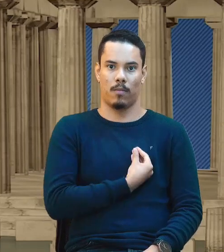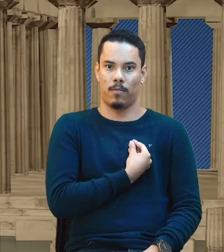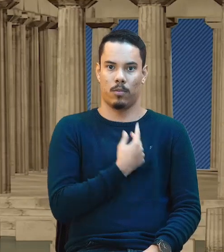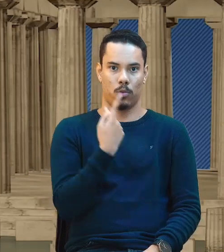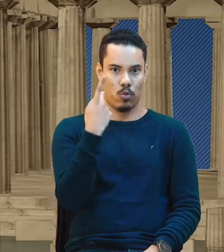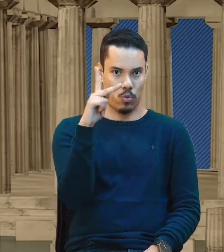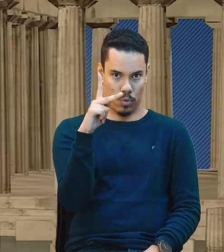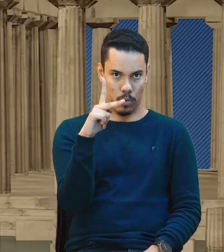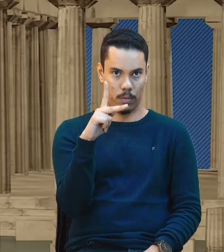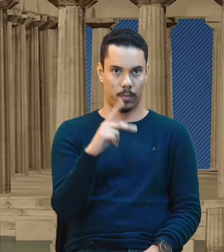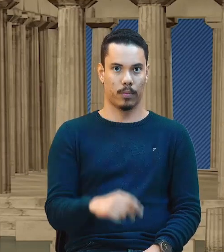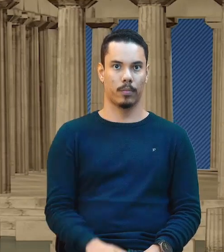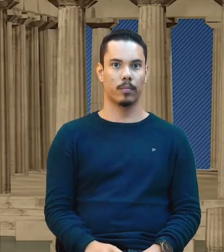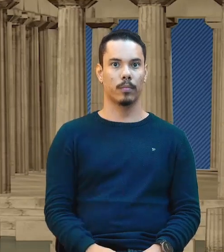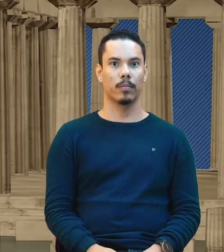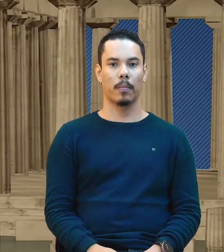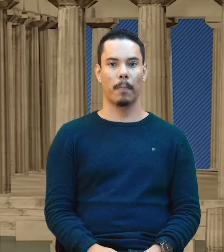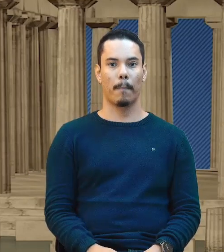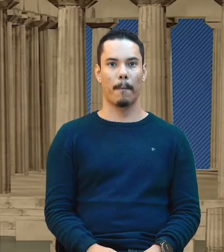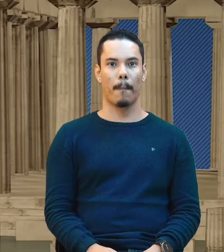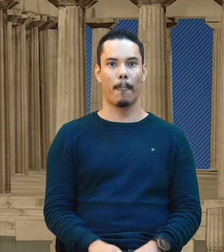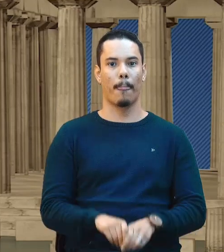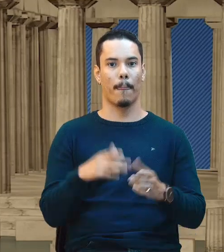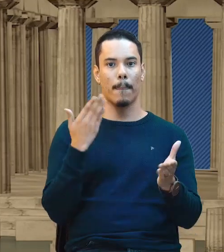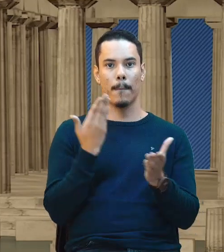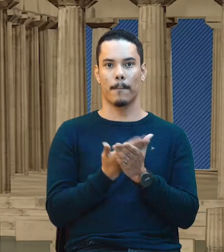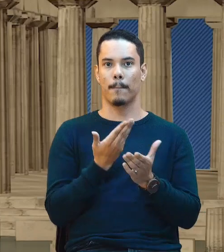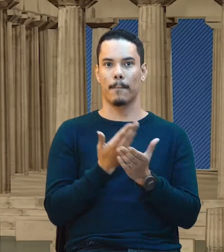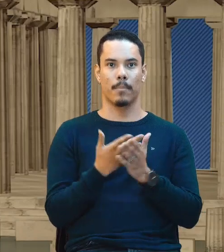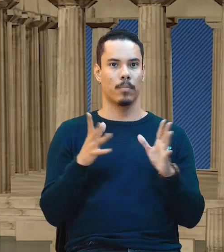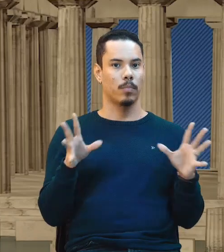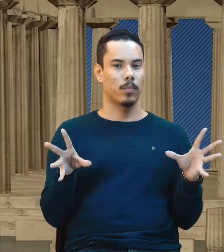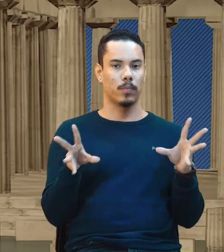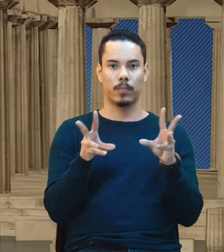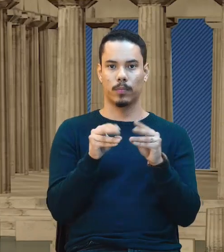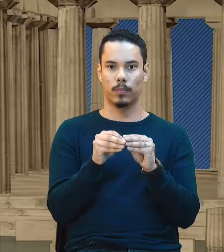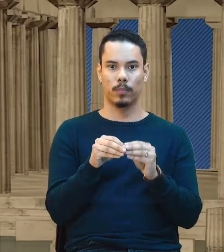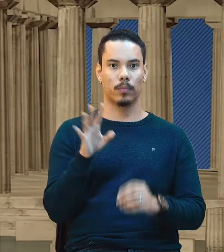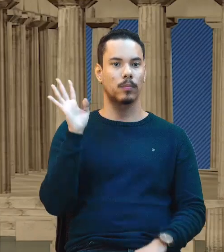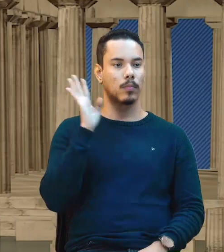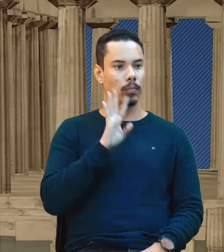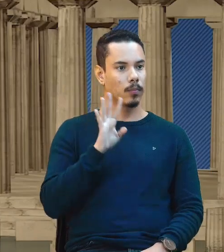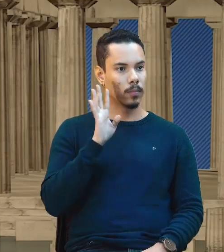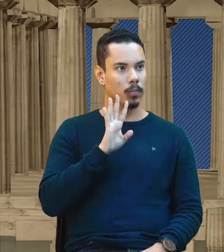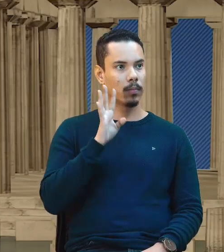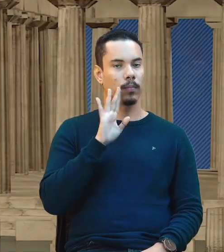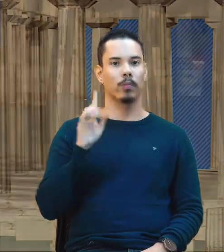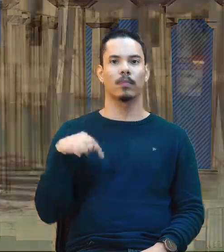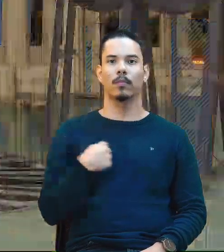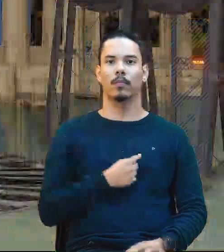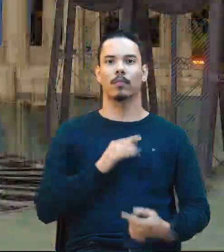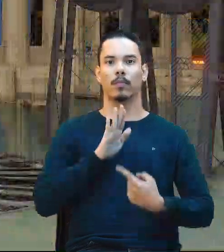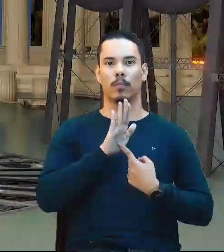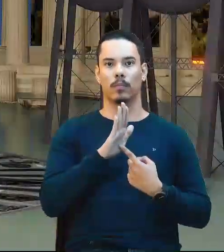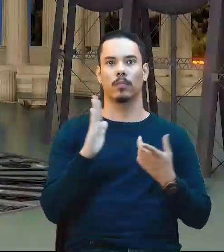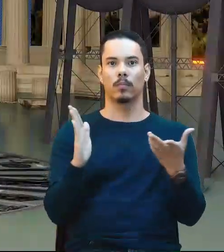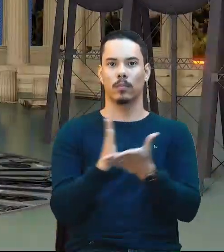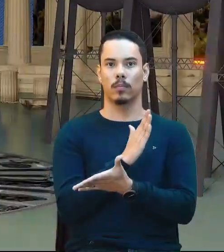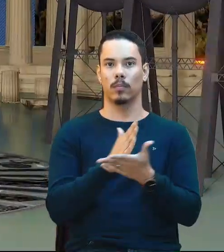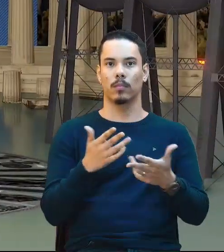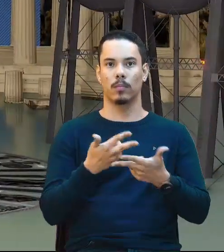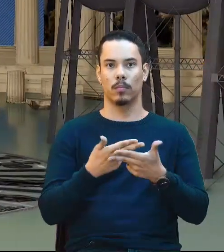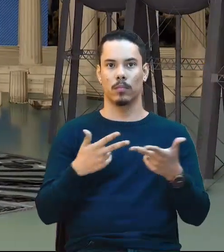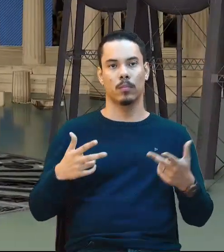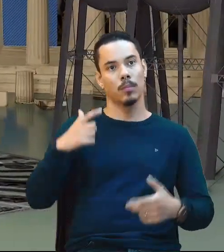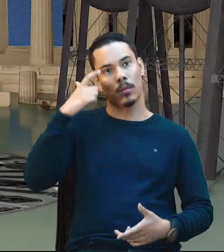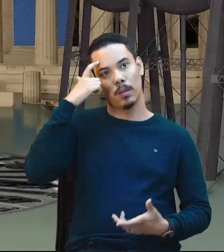tá? E aqui é a nossa aulinha de hoje, né? Muito legal, onde buscamos apresentar algumas questões sobre o pensamento